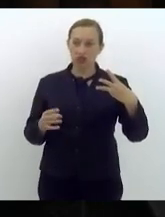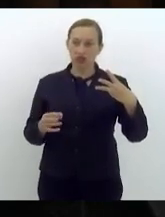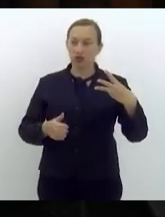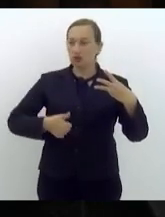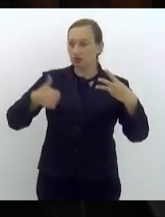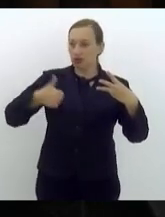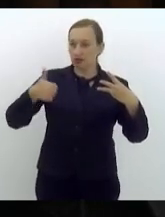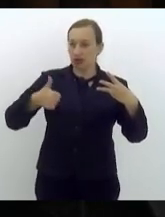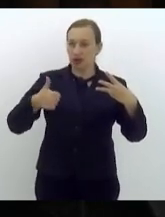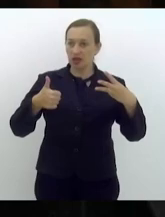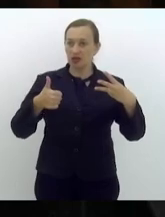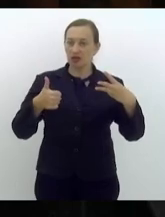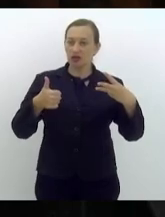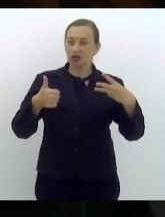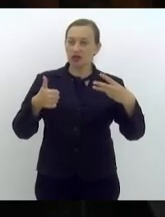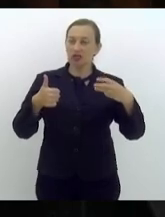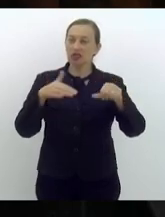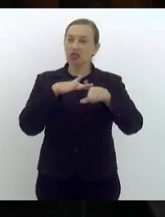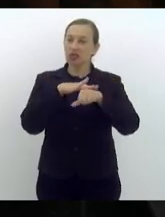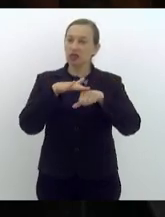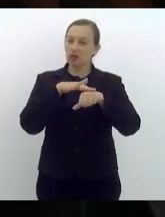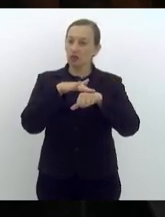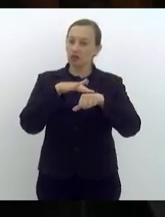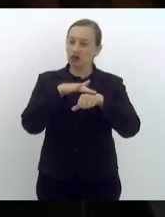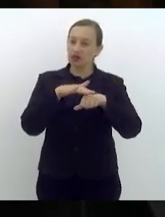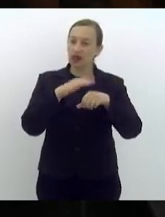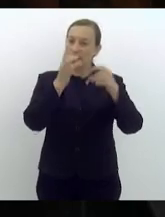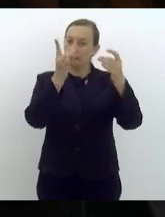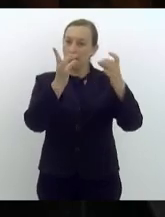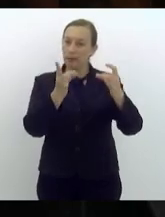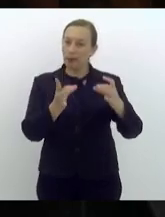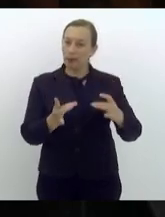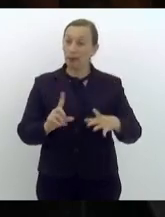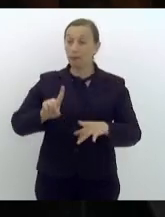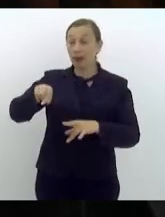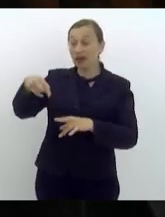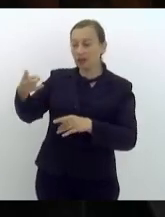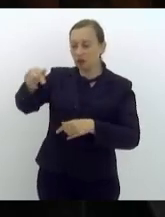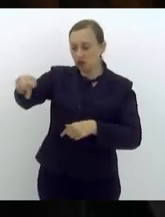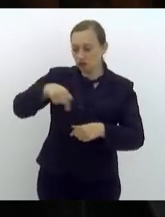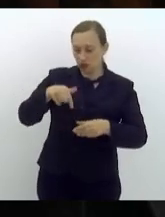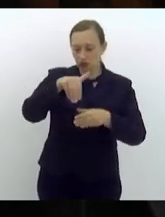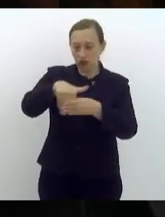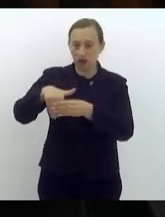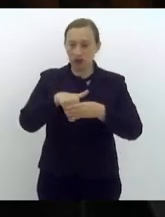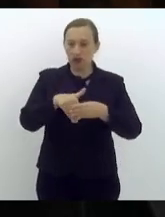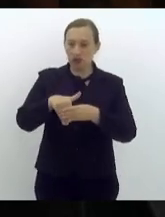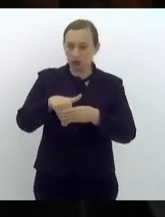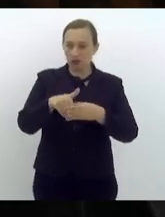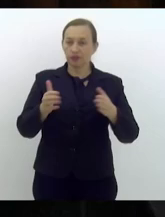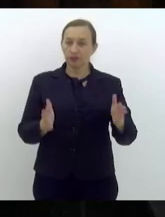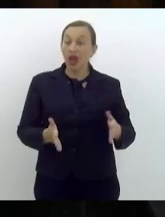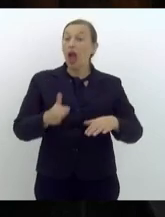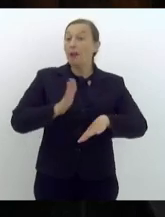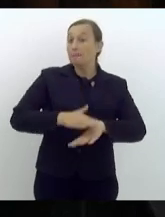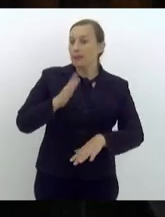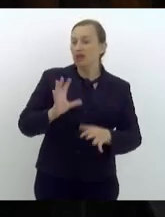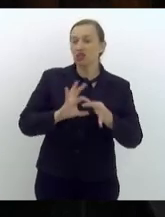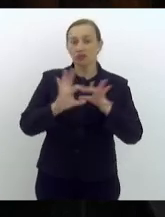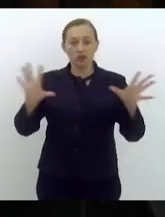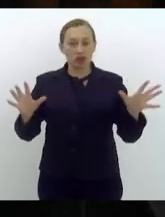e depois teria a votação para a escolha. Mais democrático isso não existia. Esse